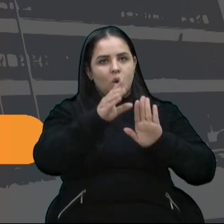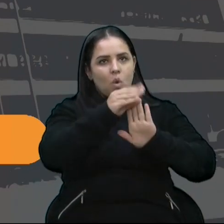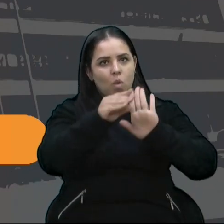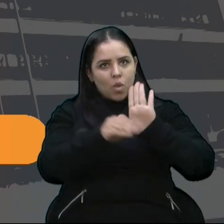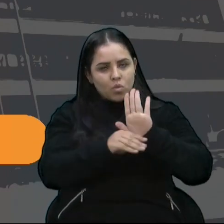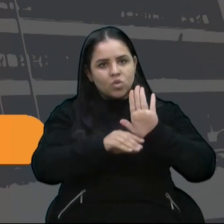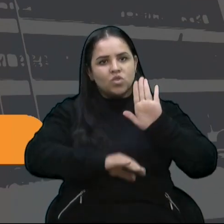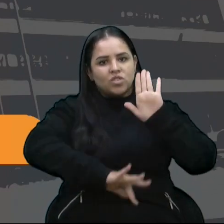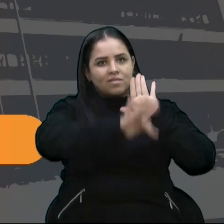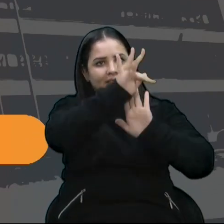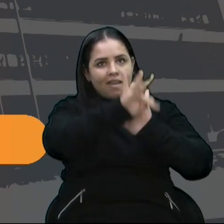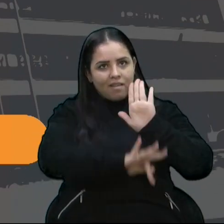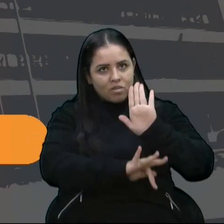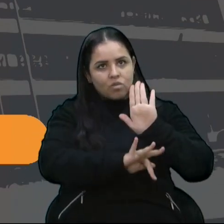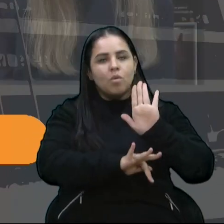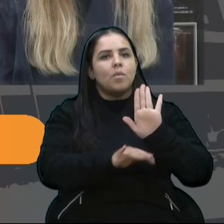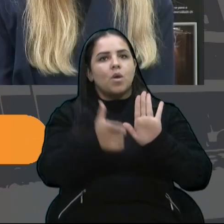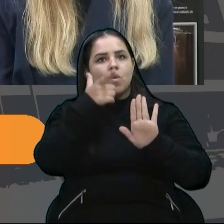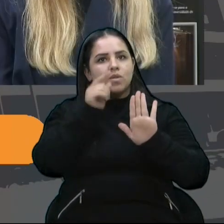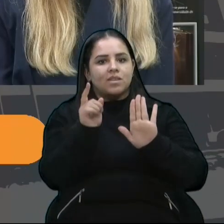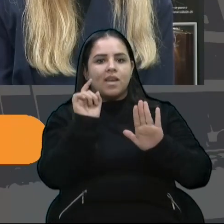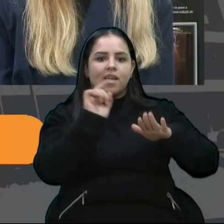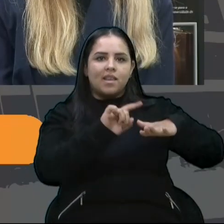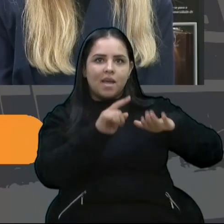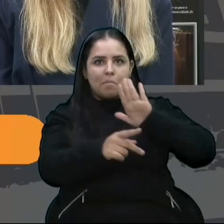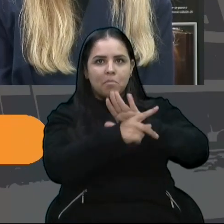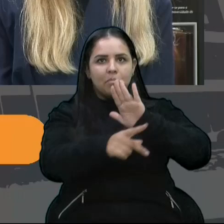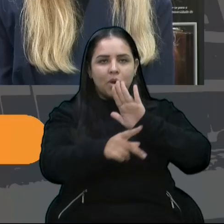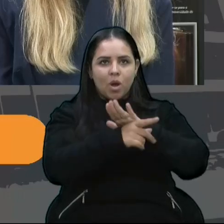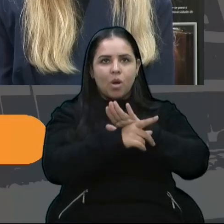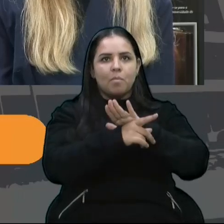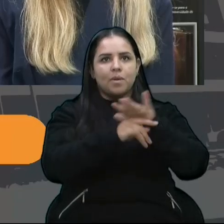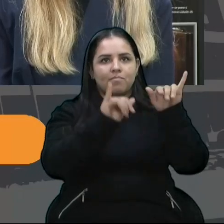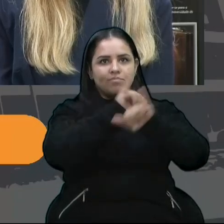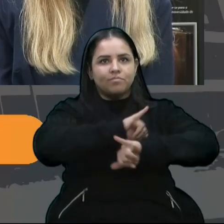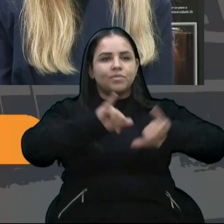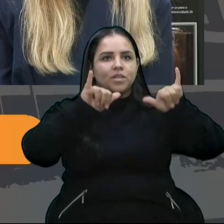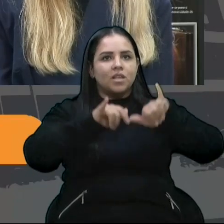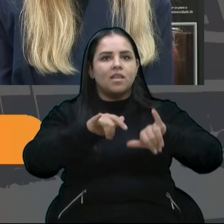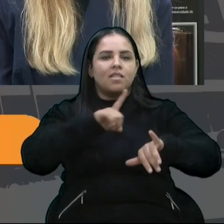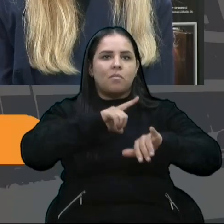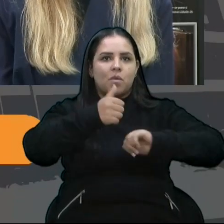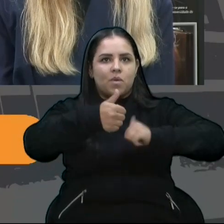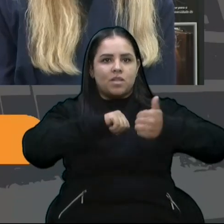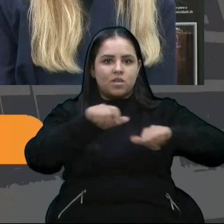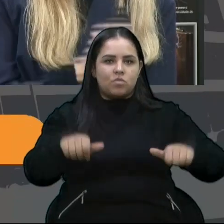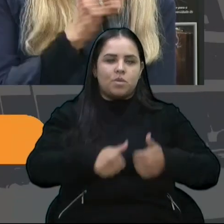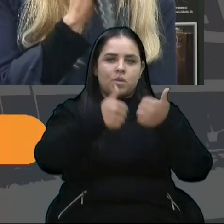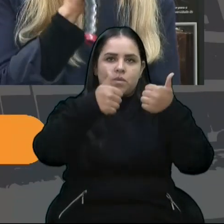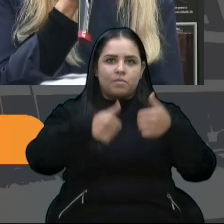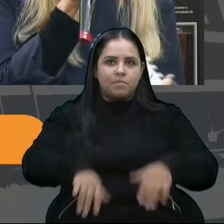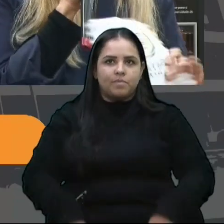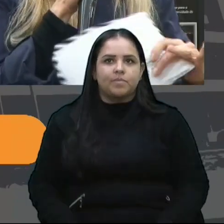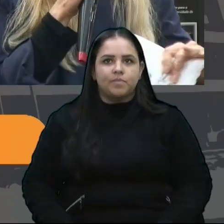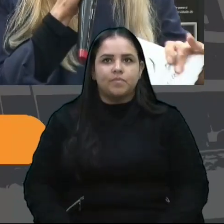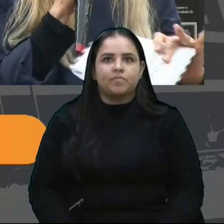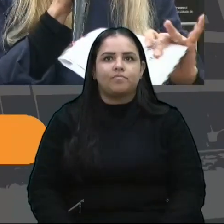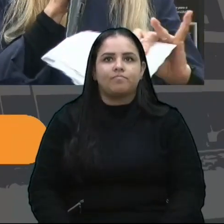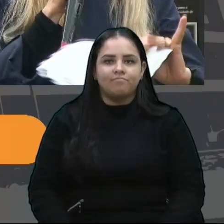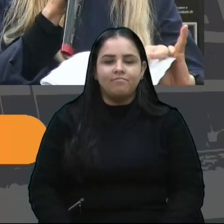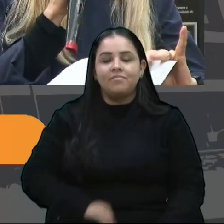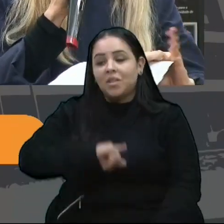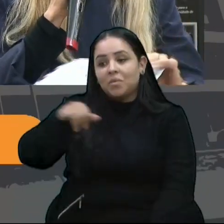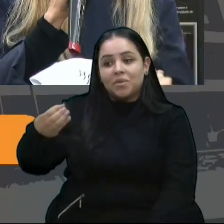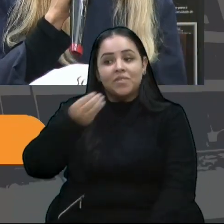de textos, para que o seu conteúdo, a sua mídia própria, tenha uma qualidade muito grande. Deixa eu aproveitar, já que está